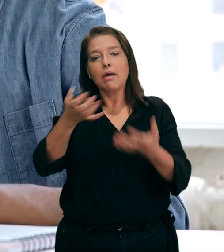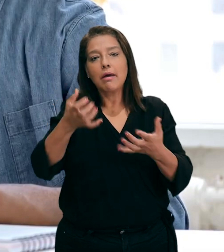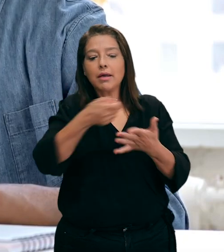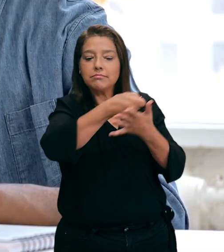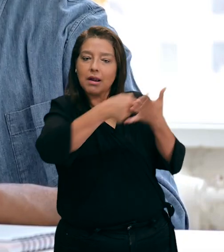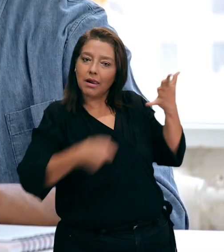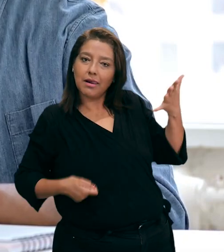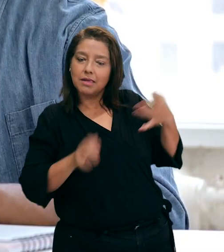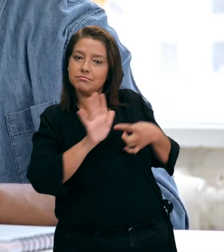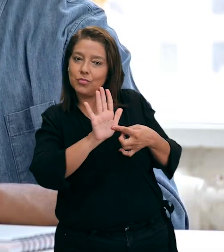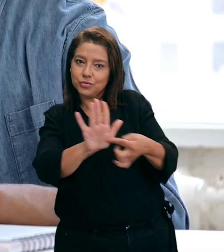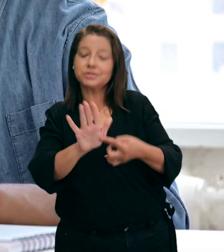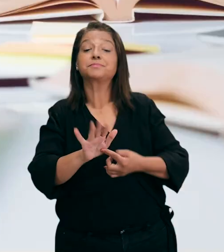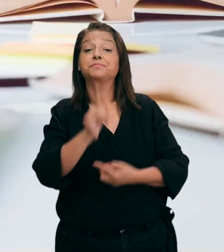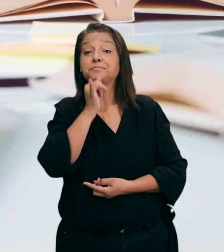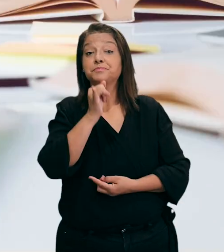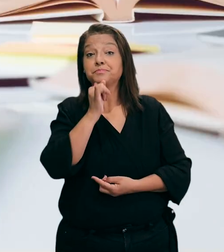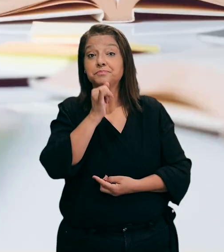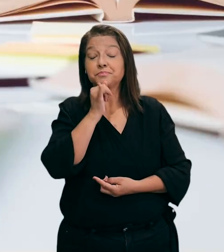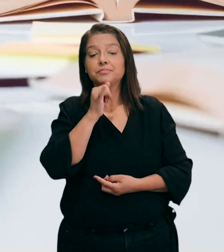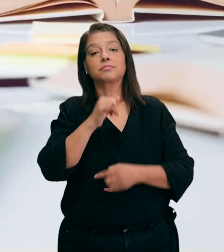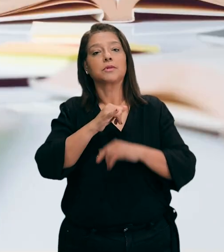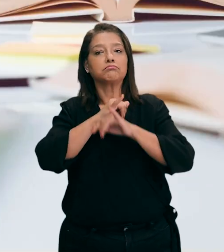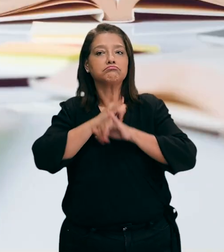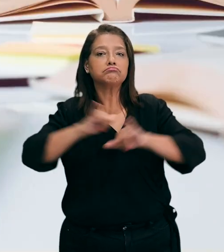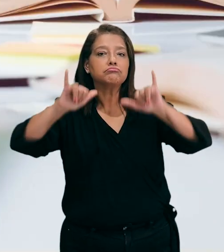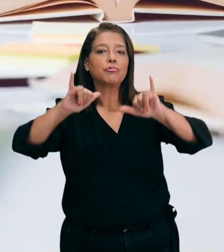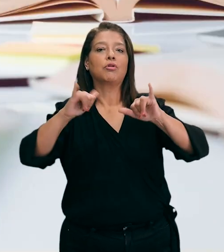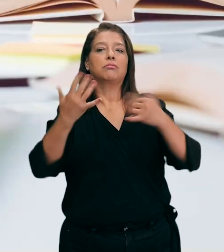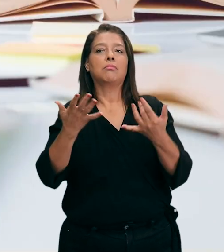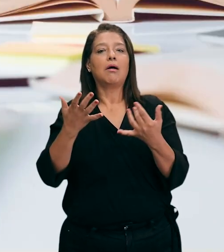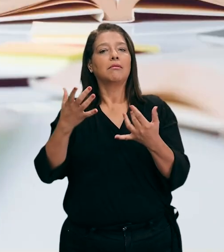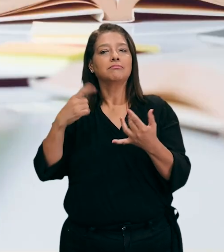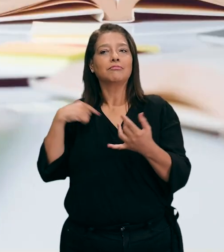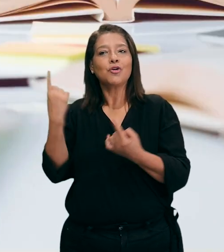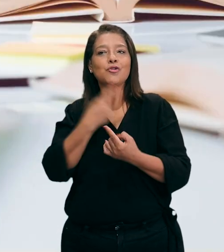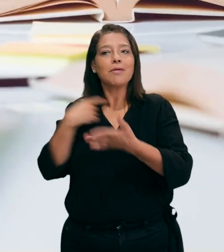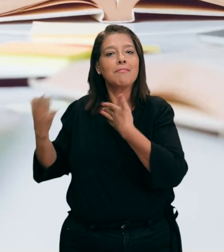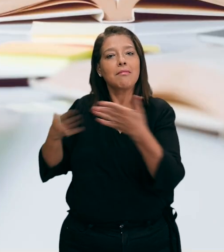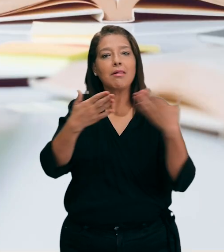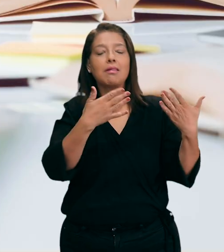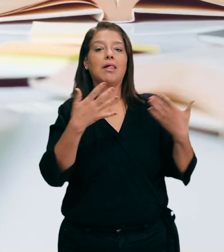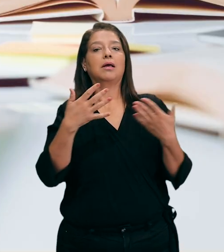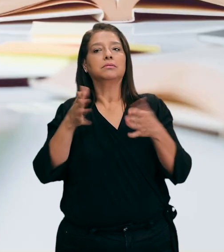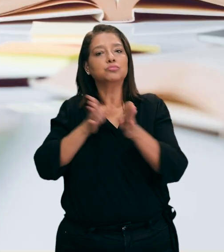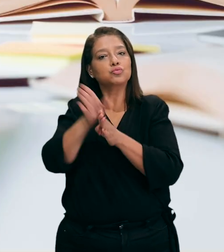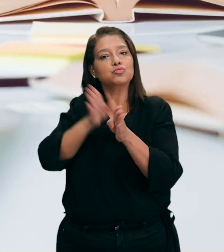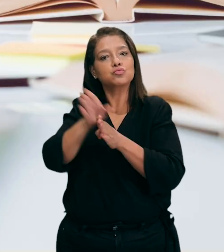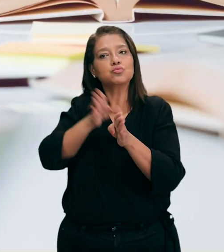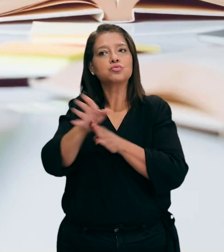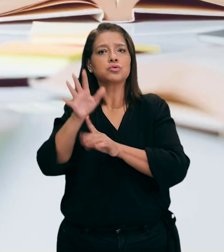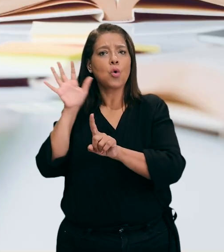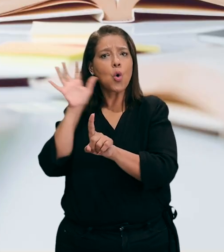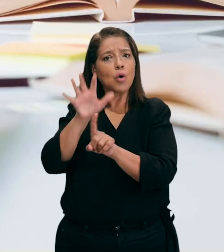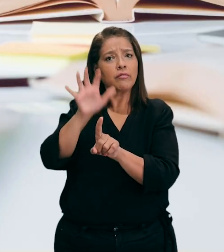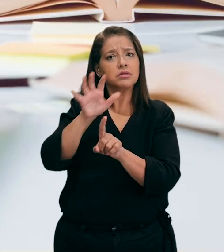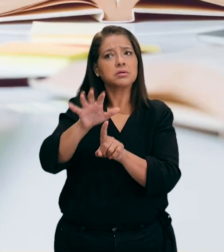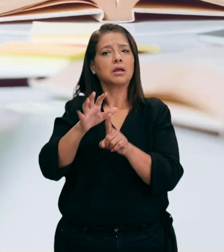Por exemplo, informar, entreter, instruir, convencer,